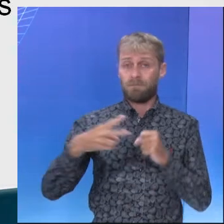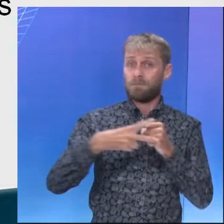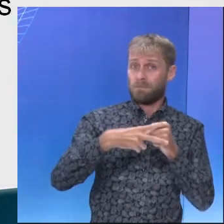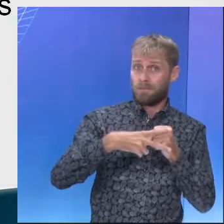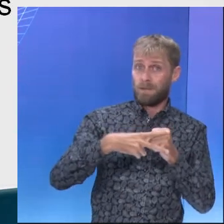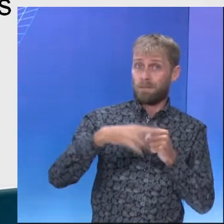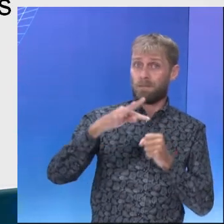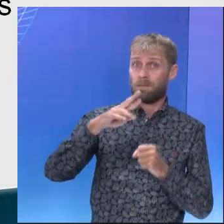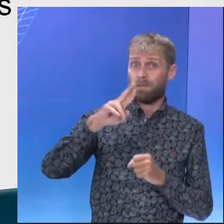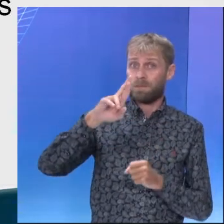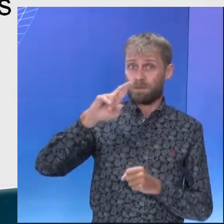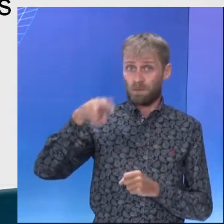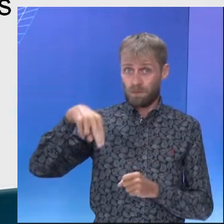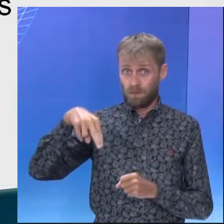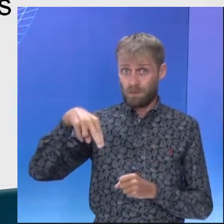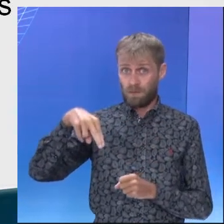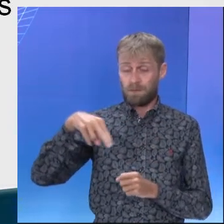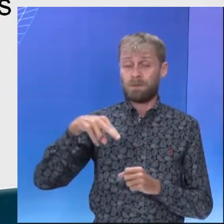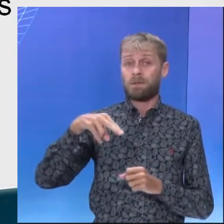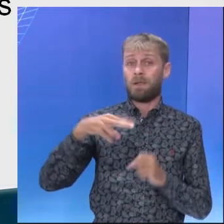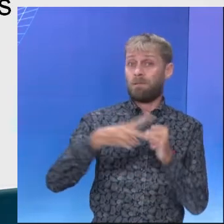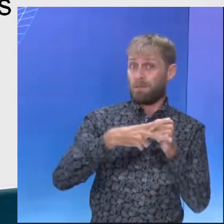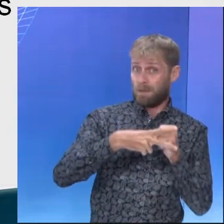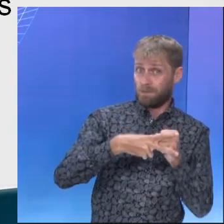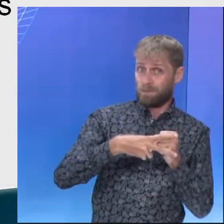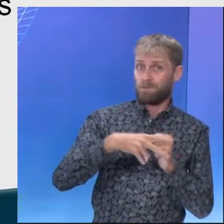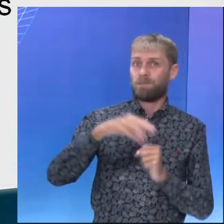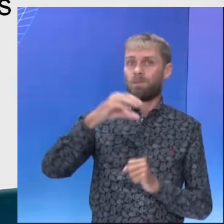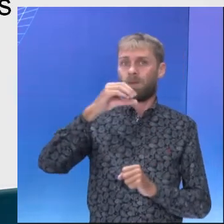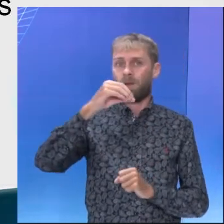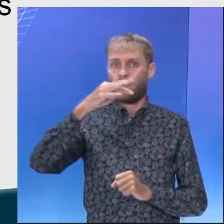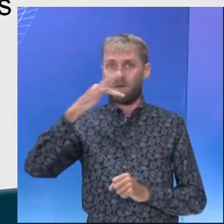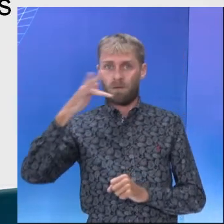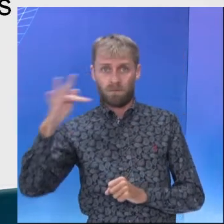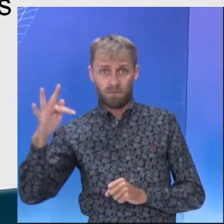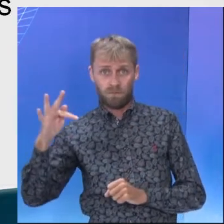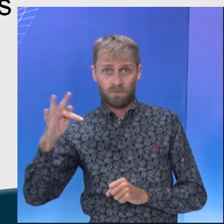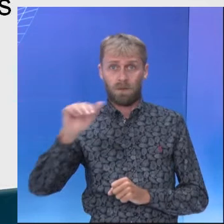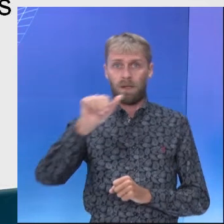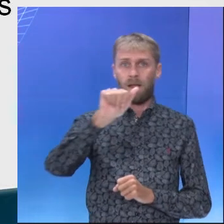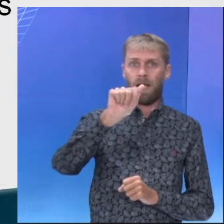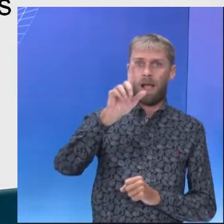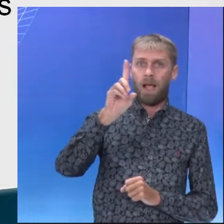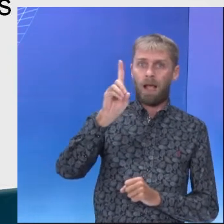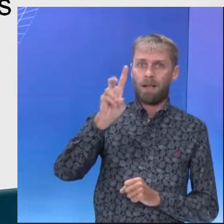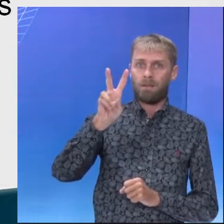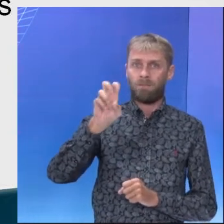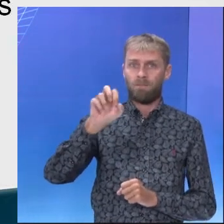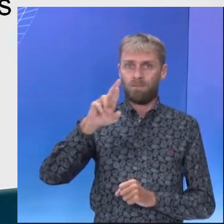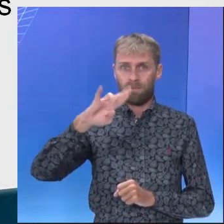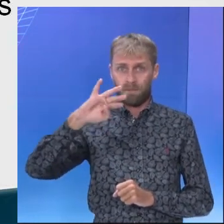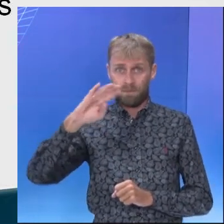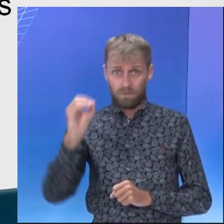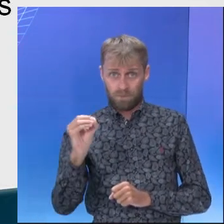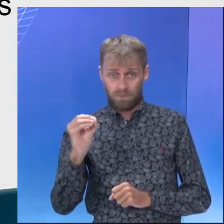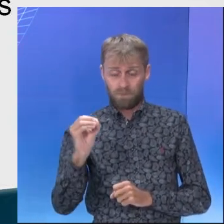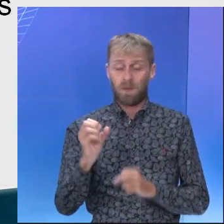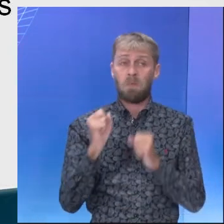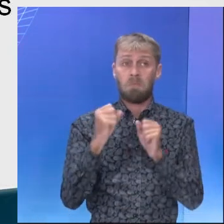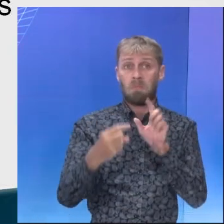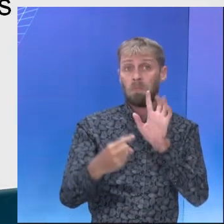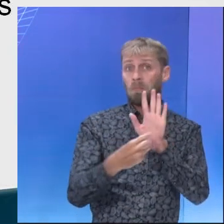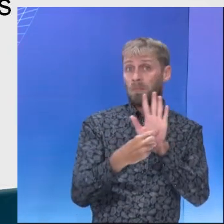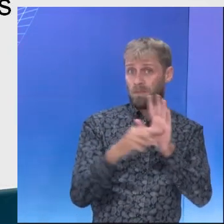caso aí, né, que é um advérbio. Ele que está funcionando como um advérbio nessa oração. Eu posso encontrá-lo em uma